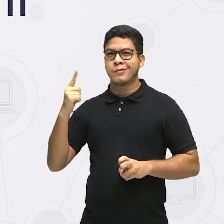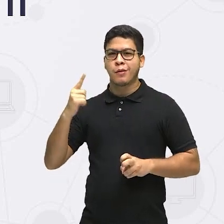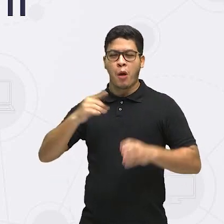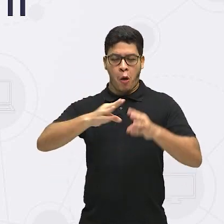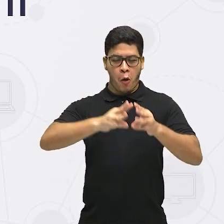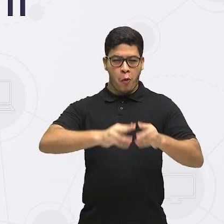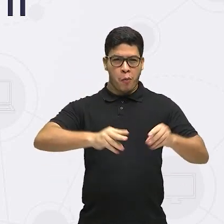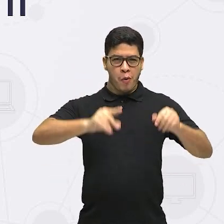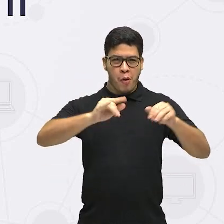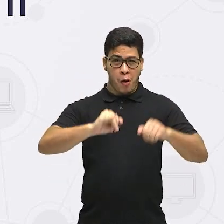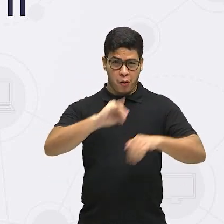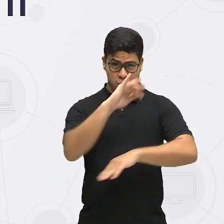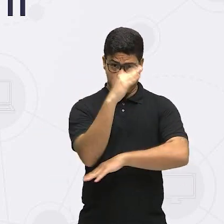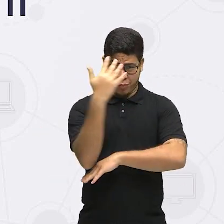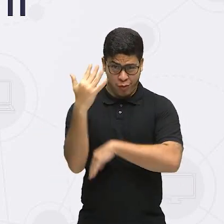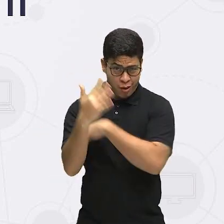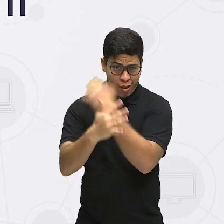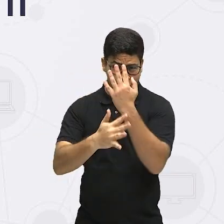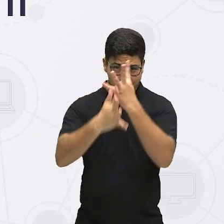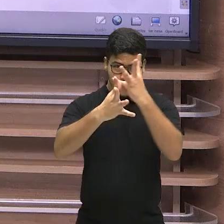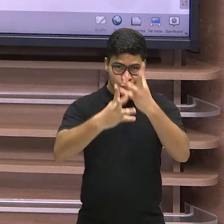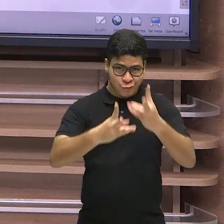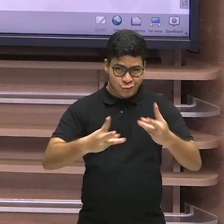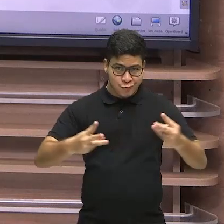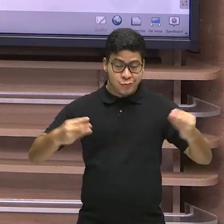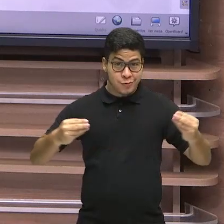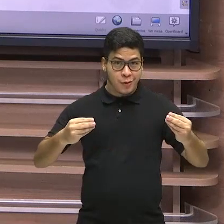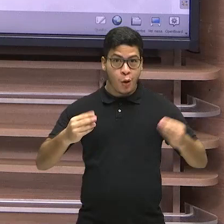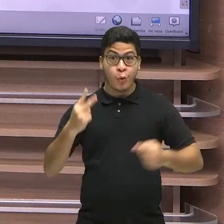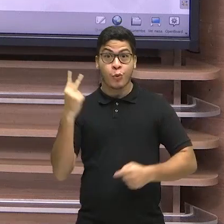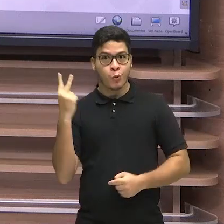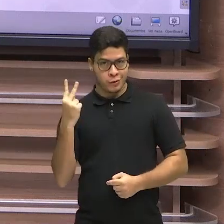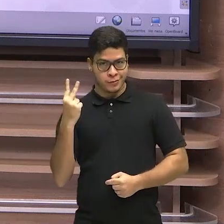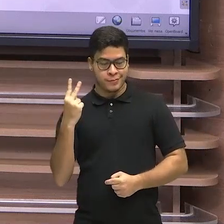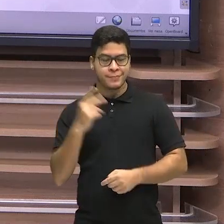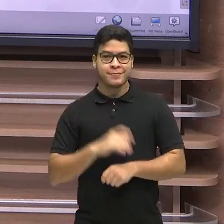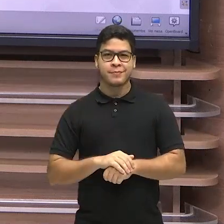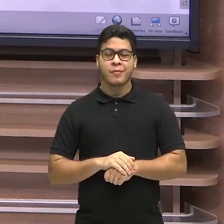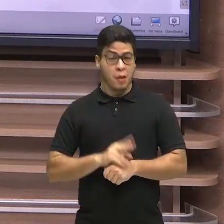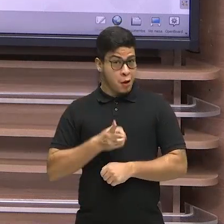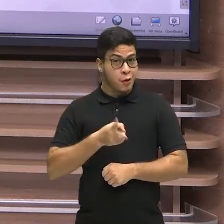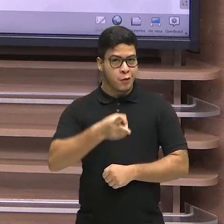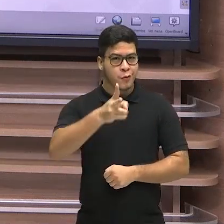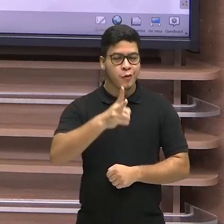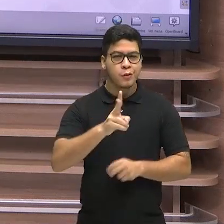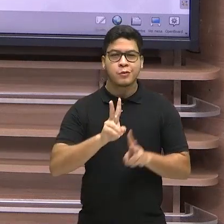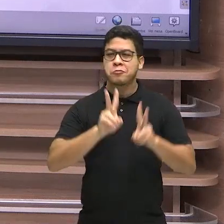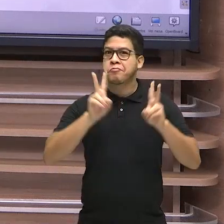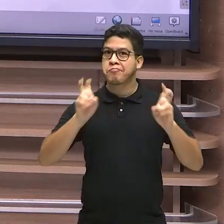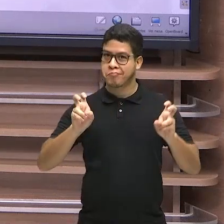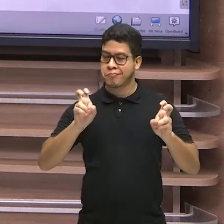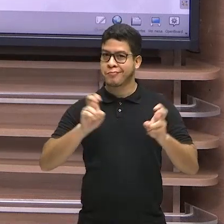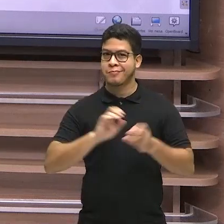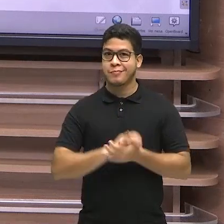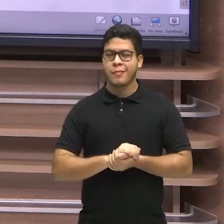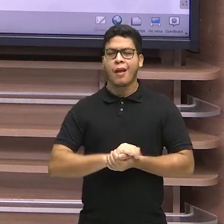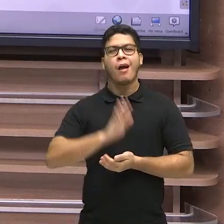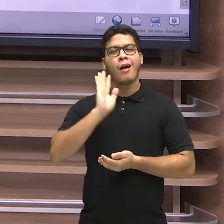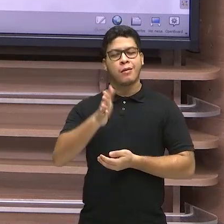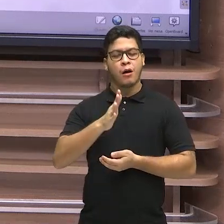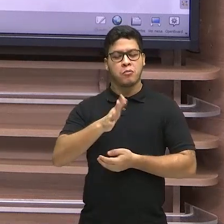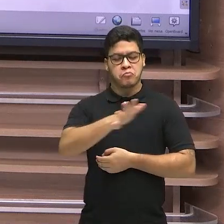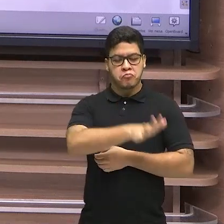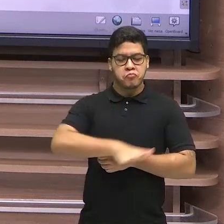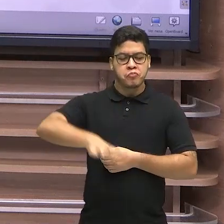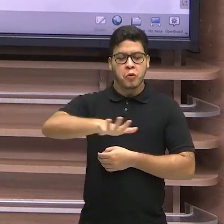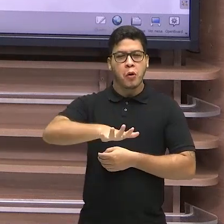degradação ambiental 2. Nós vamos continuar falando sobre a degradação do ambiente, que é o nosso planeta,